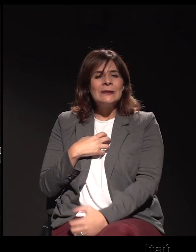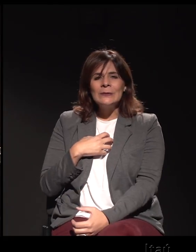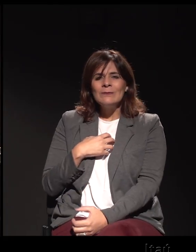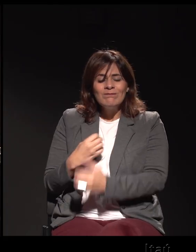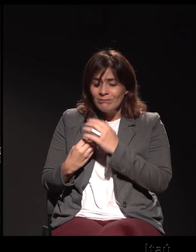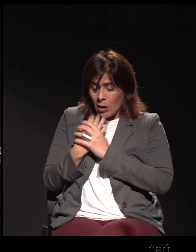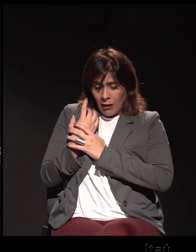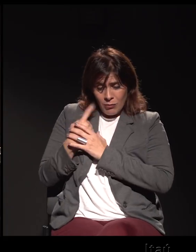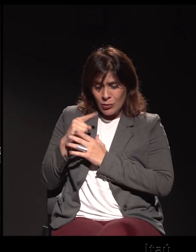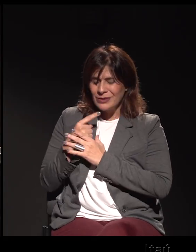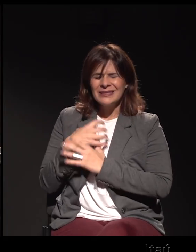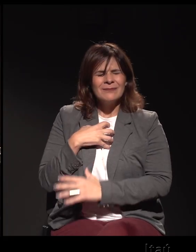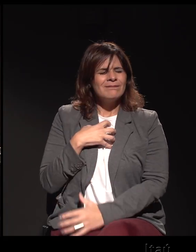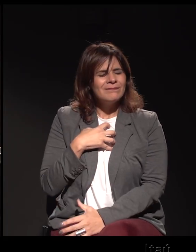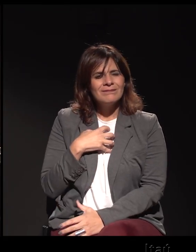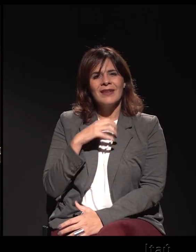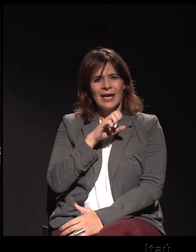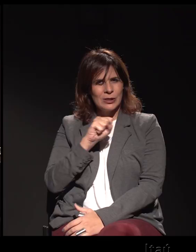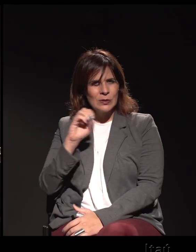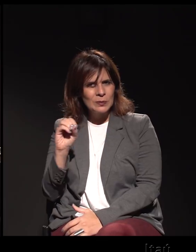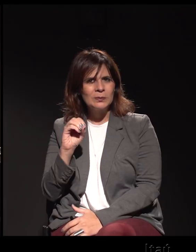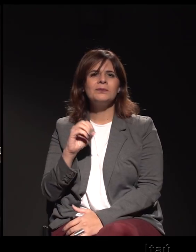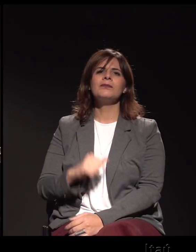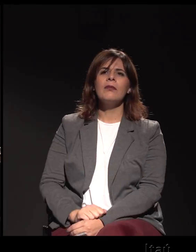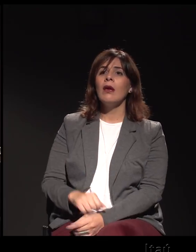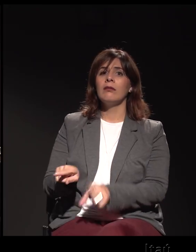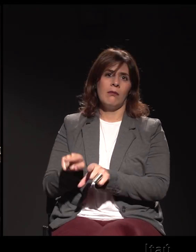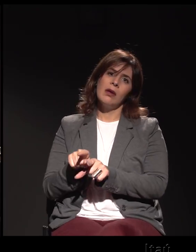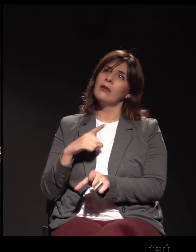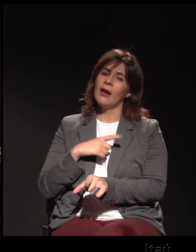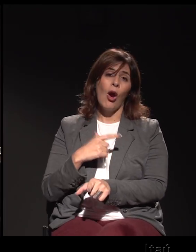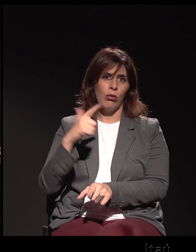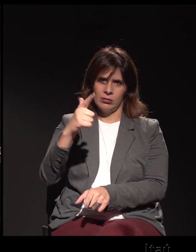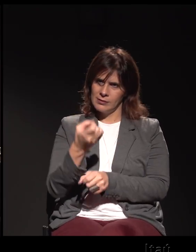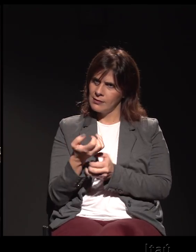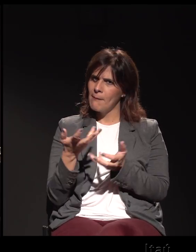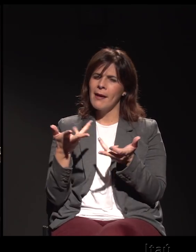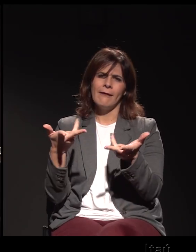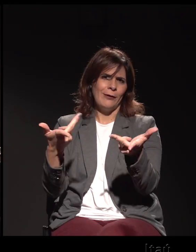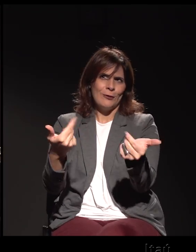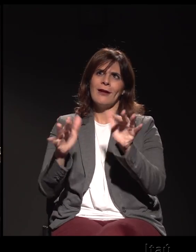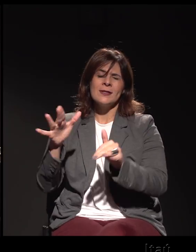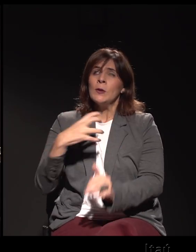a cidade traz, e também sentimentos maravilhosos que a cidade traz. Eu amo São Paulo.